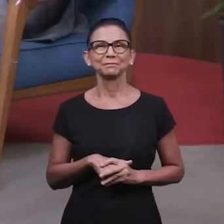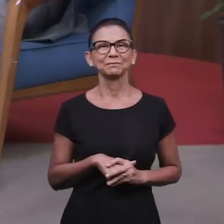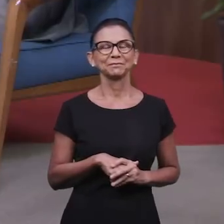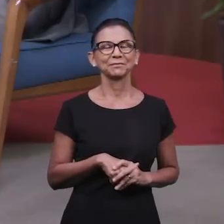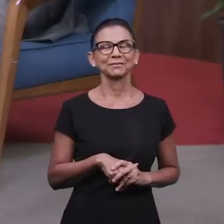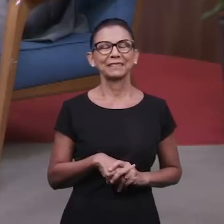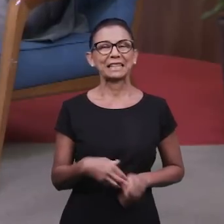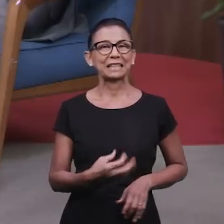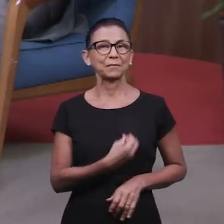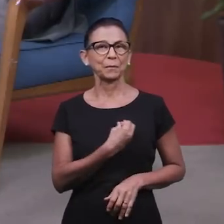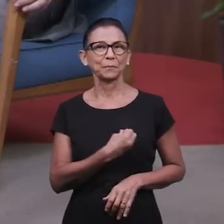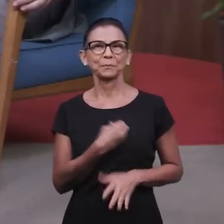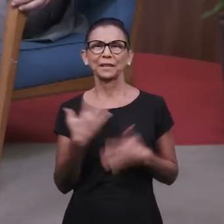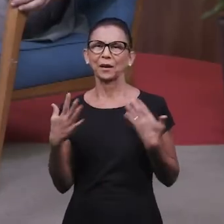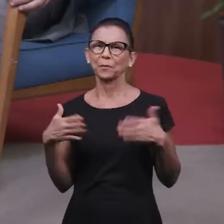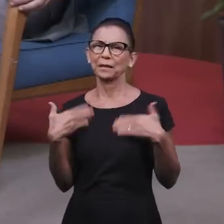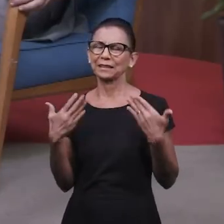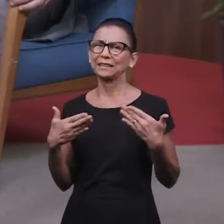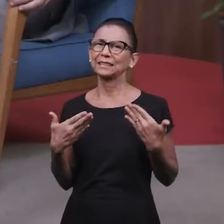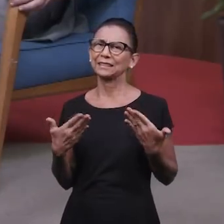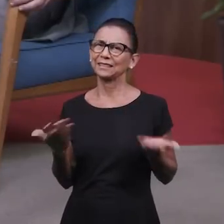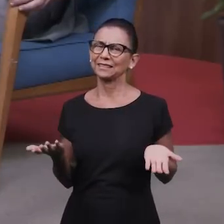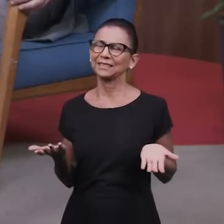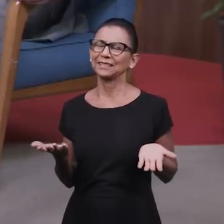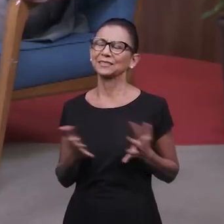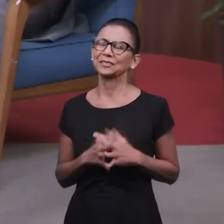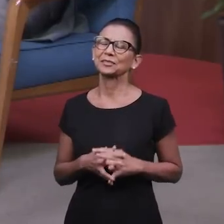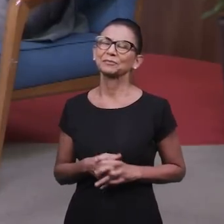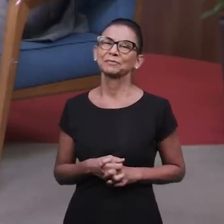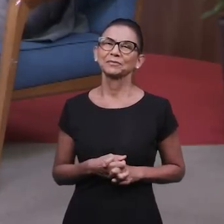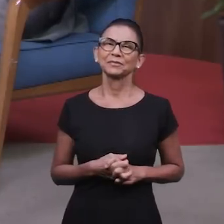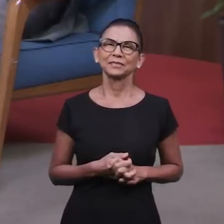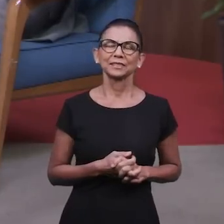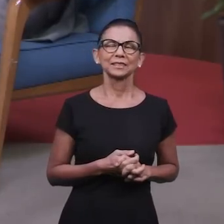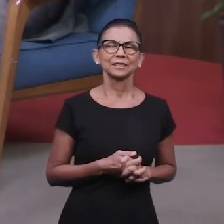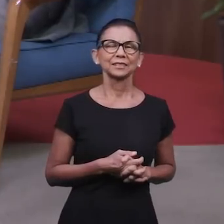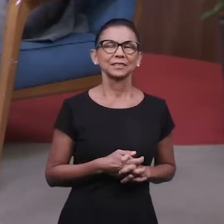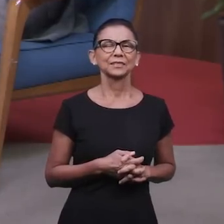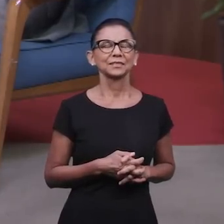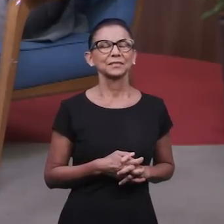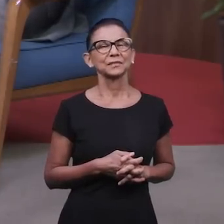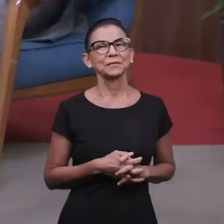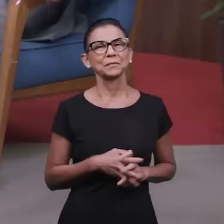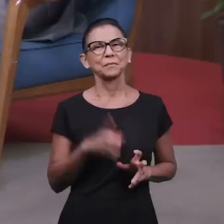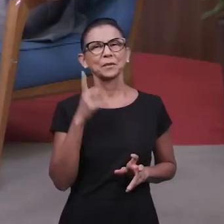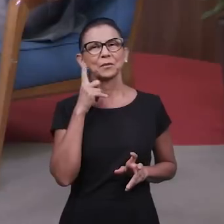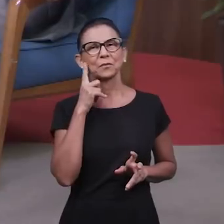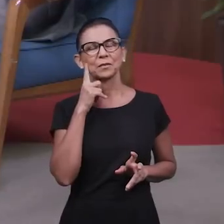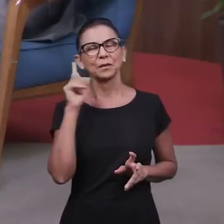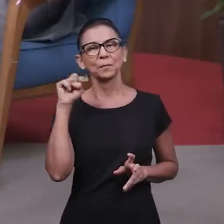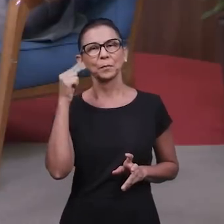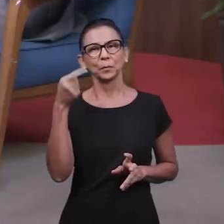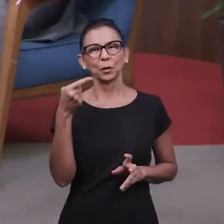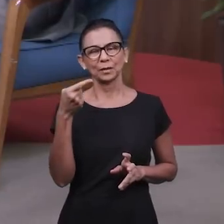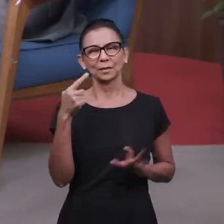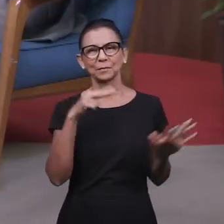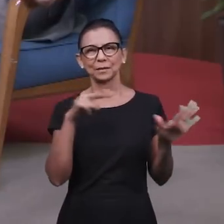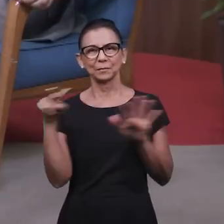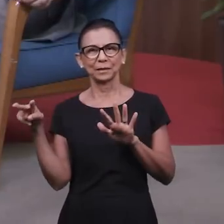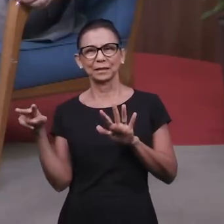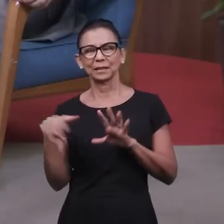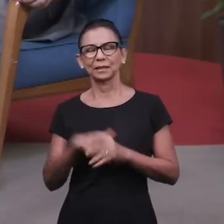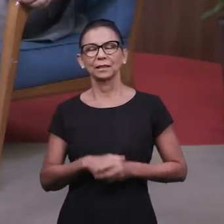poder participar. Será uma alegria para nós contar com a sua participação, e aí você aproveita e já fica sabendo qual a abordagem que vamos fazer